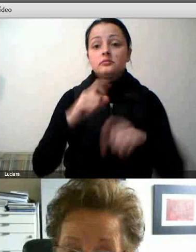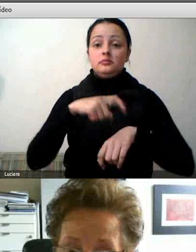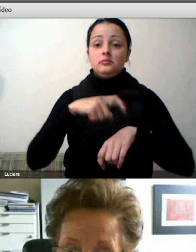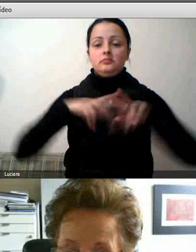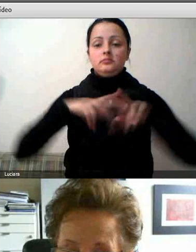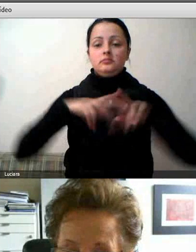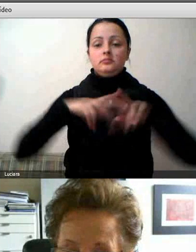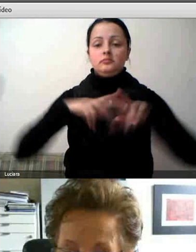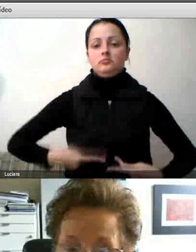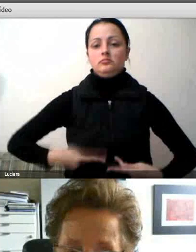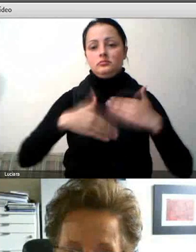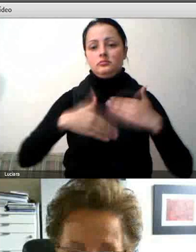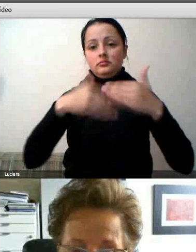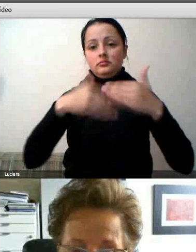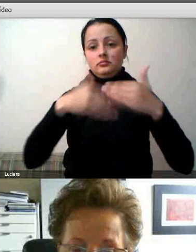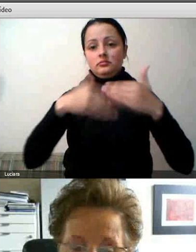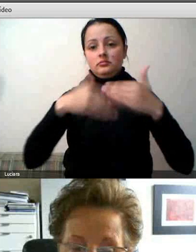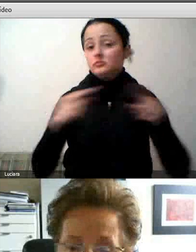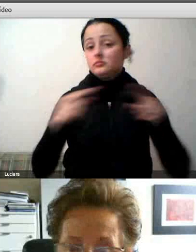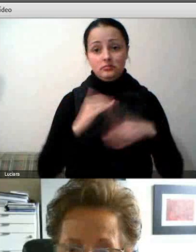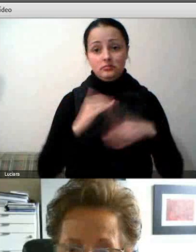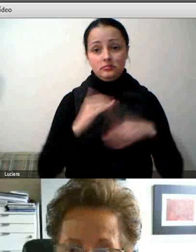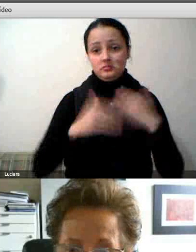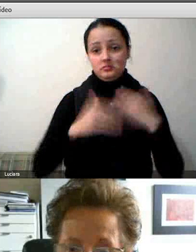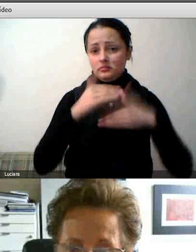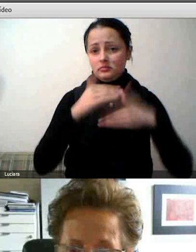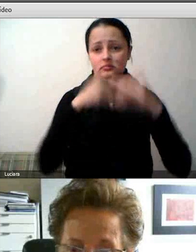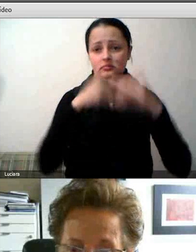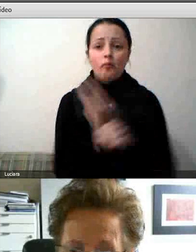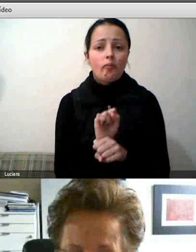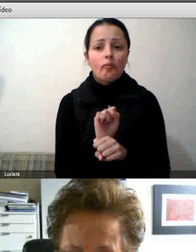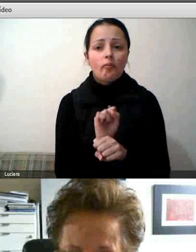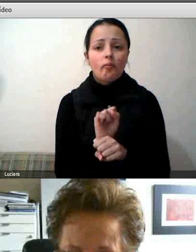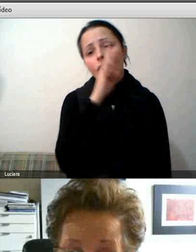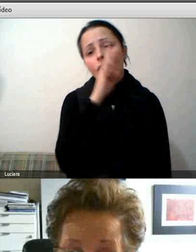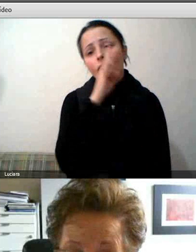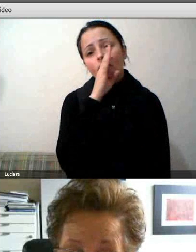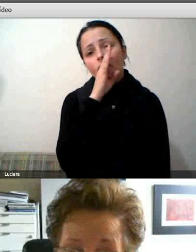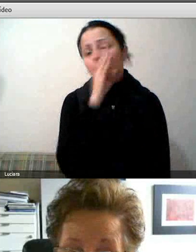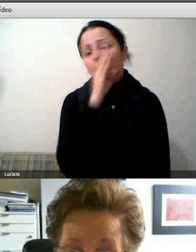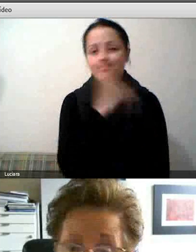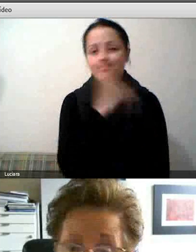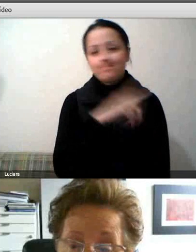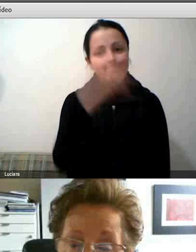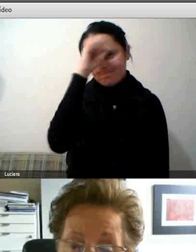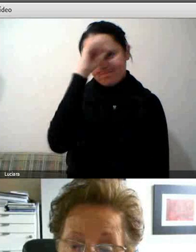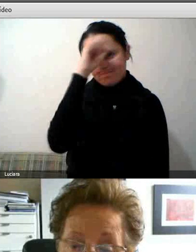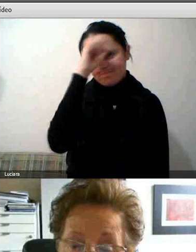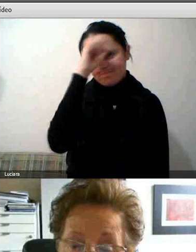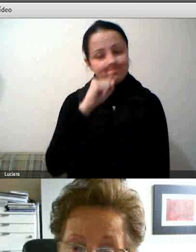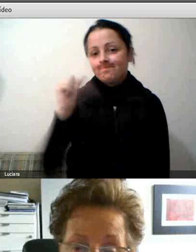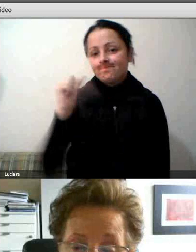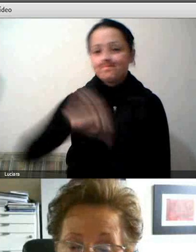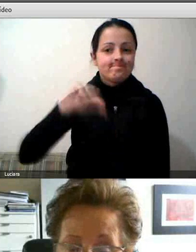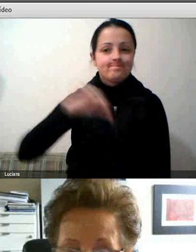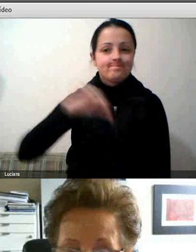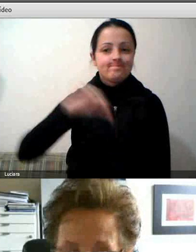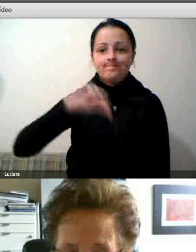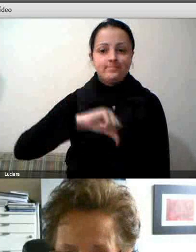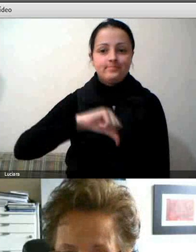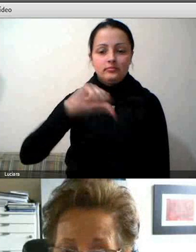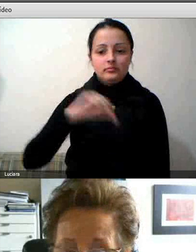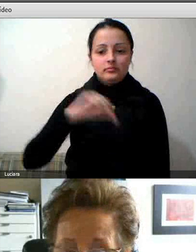comprovou que o processo de aprendizagem ocorre quando o ser está em